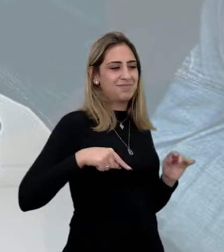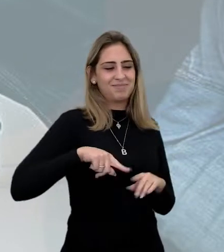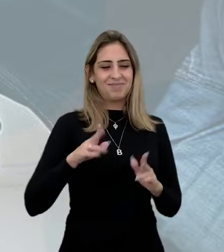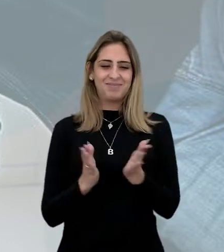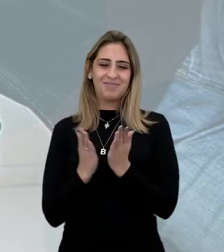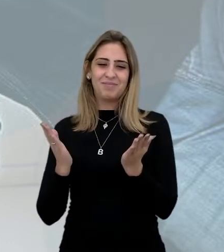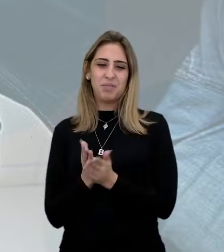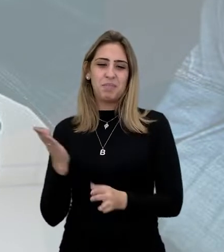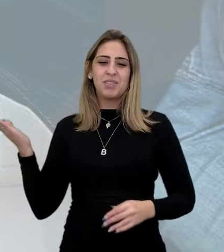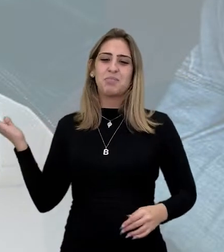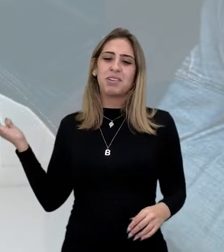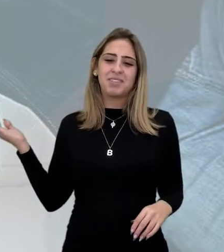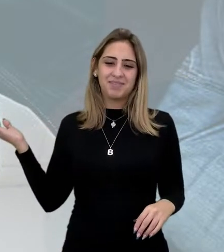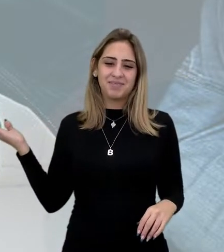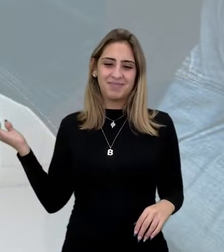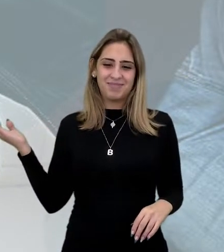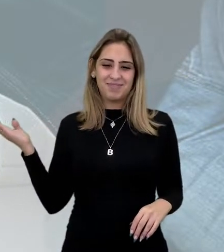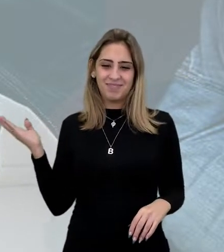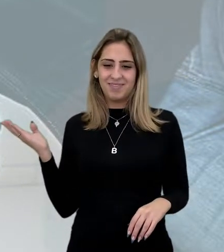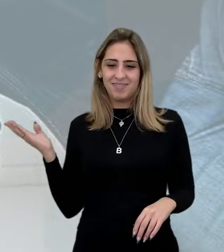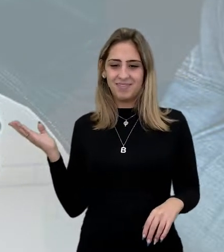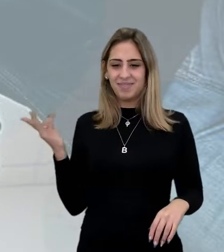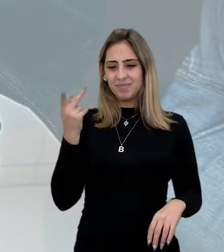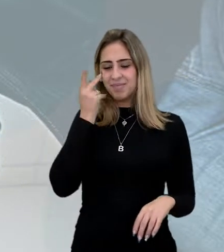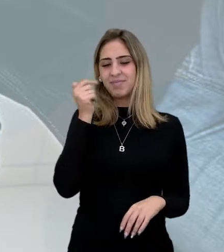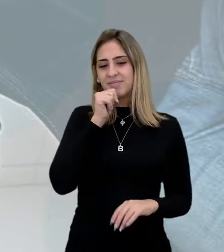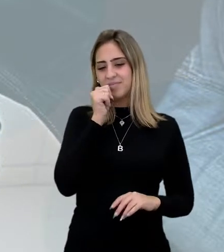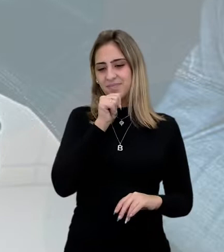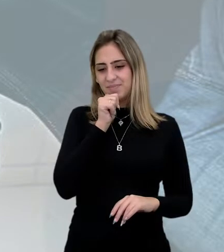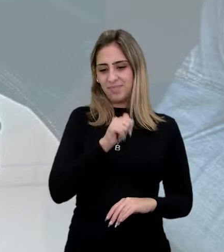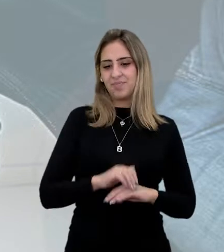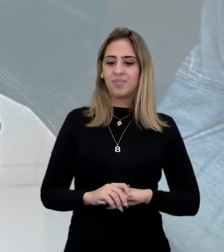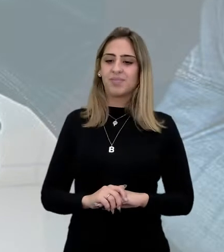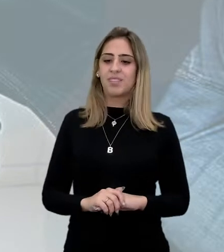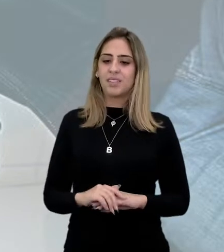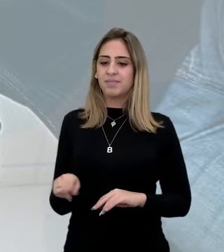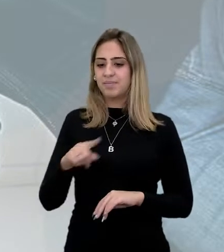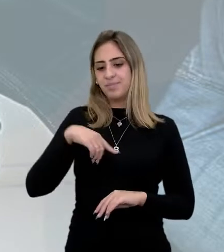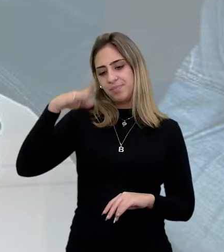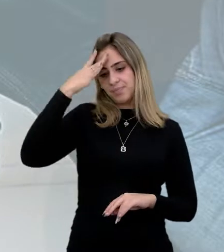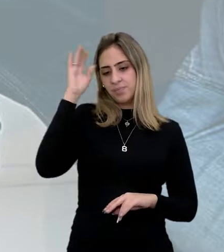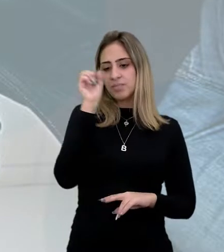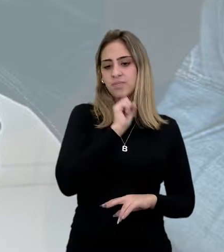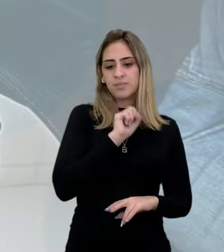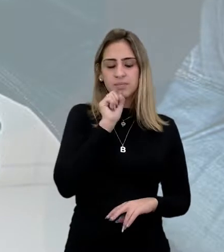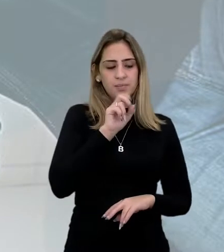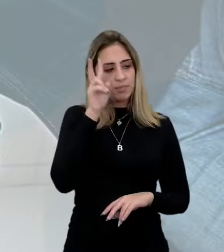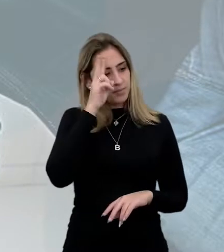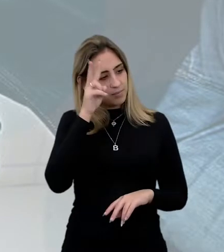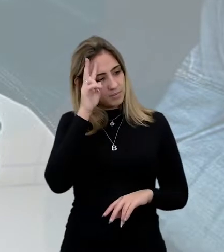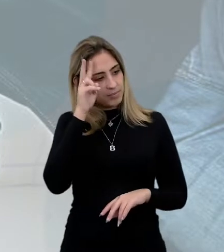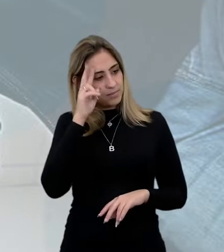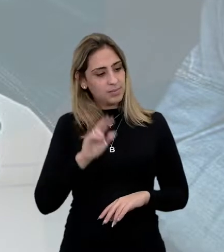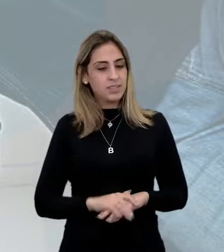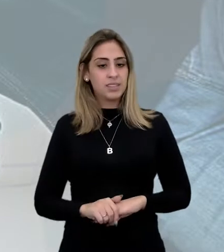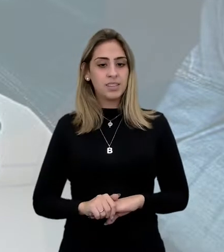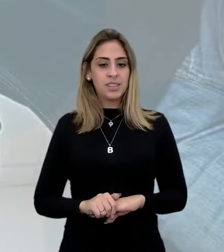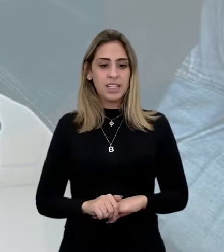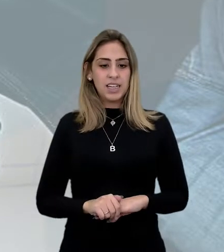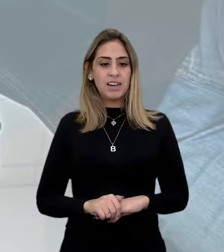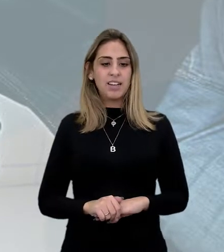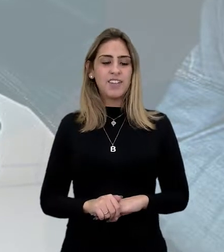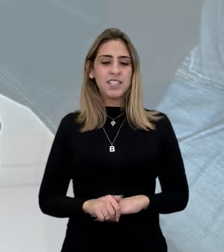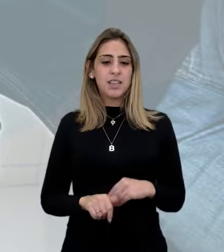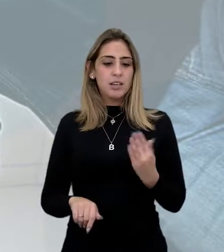pobres. Homens legislam para mulheres. Pessoas idosas legislam para pessoas novas. Então,